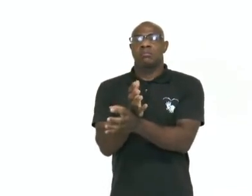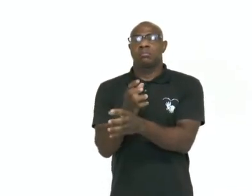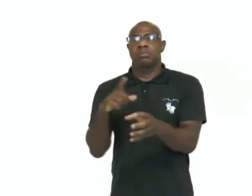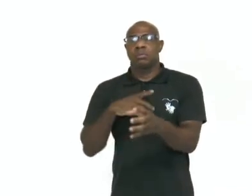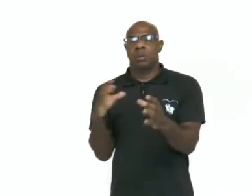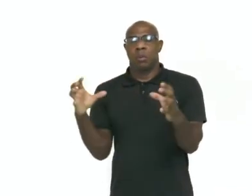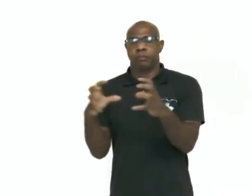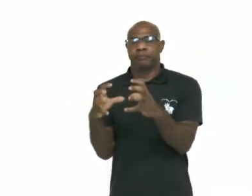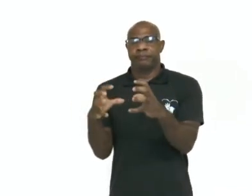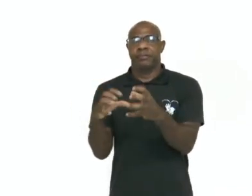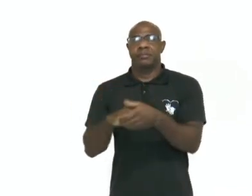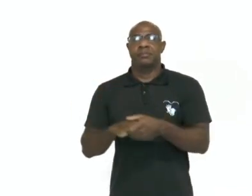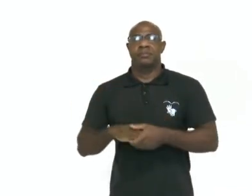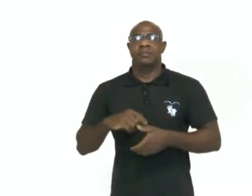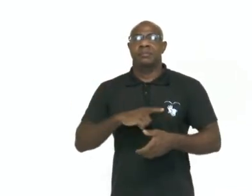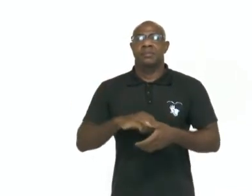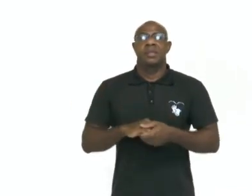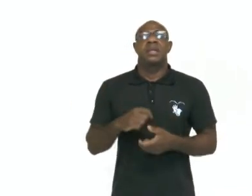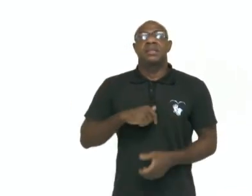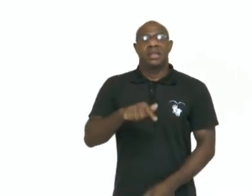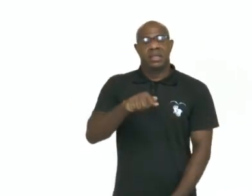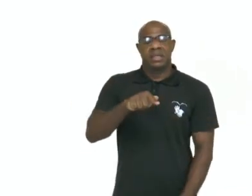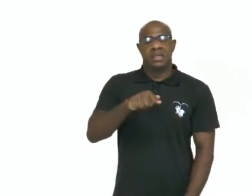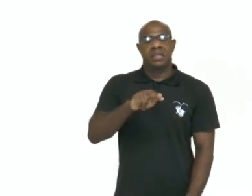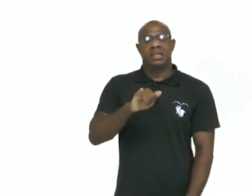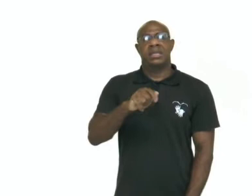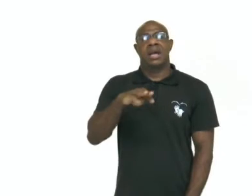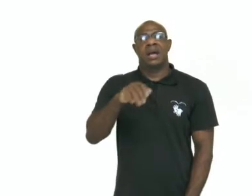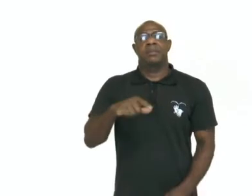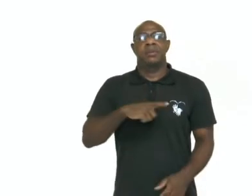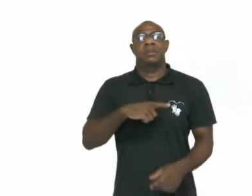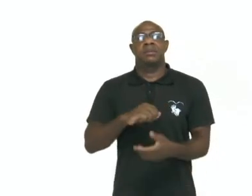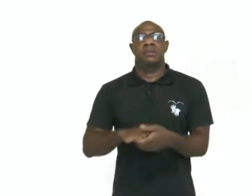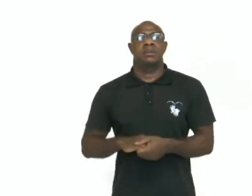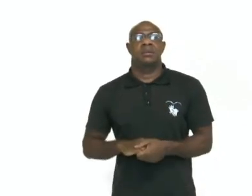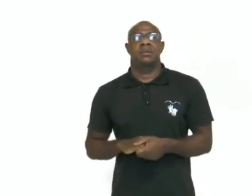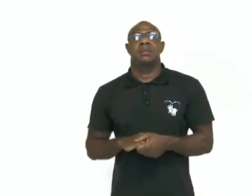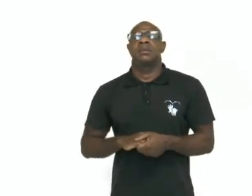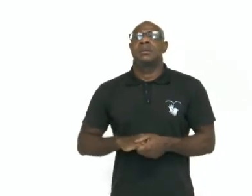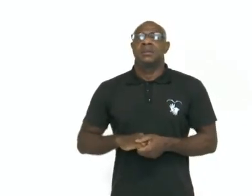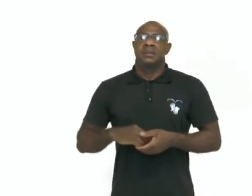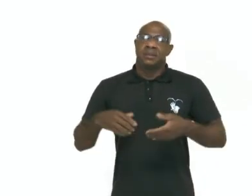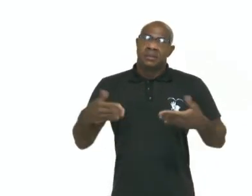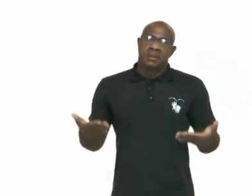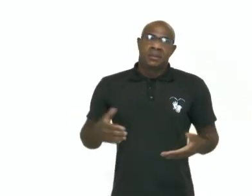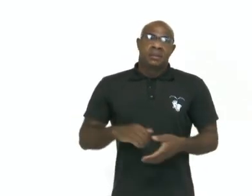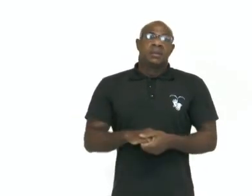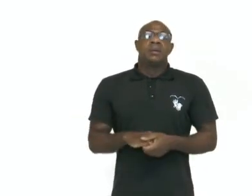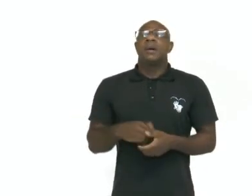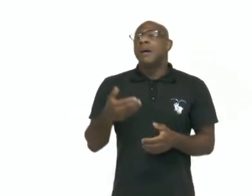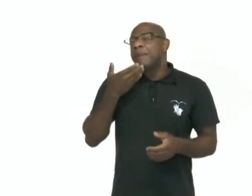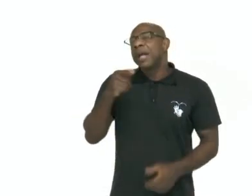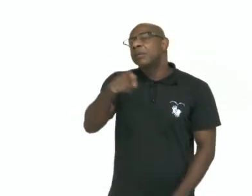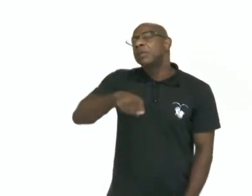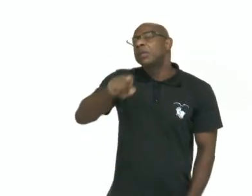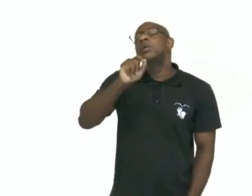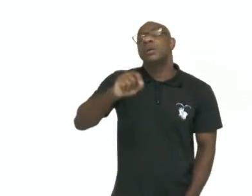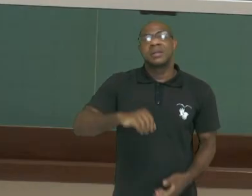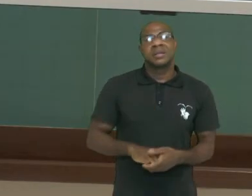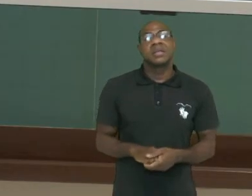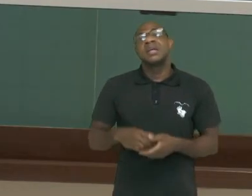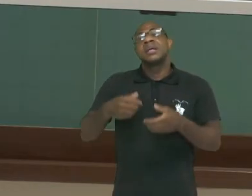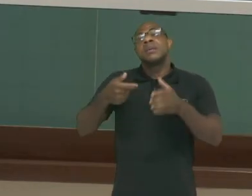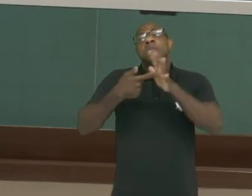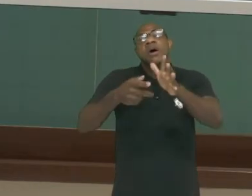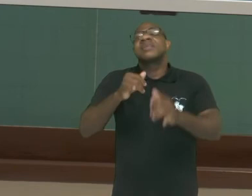carenatas apresentam externo quilhado, ou seja, com a presença de quilha ou da carena. Então, agora eu peço para você o seguinte, cite um